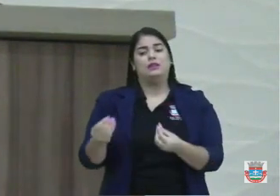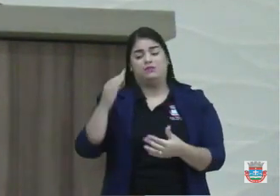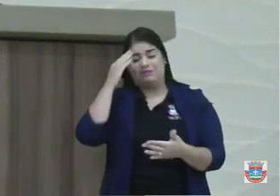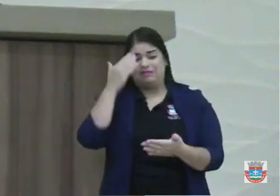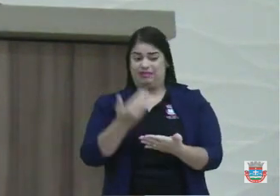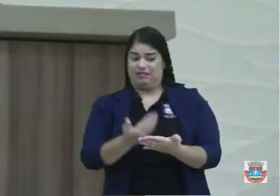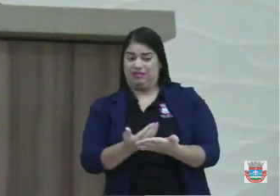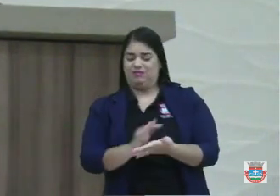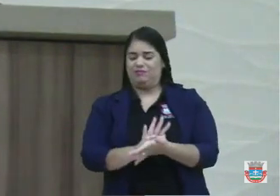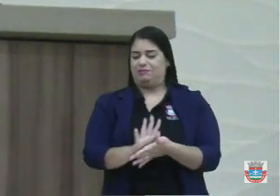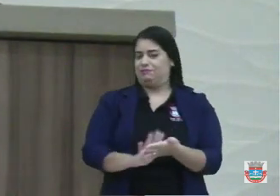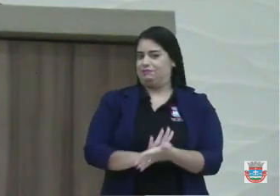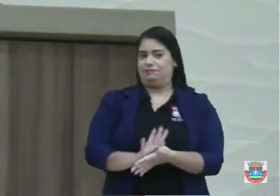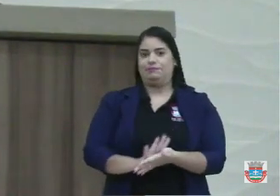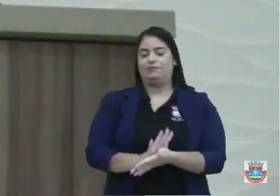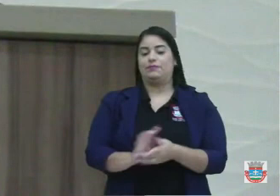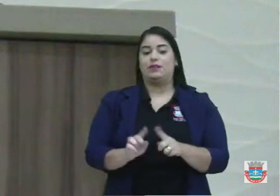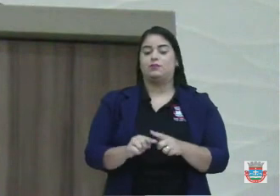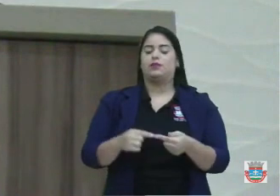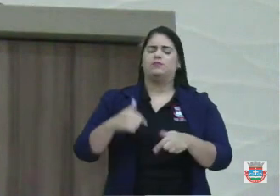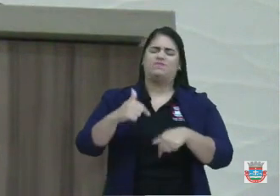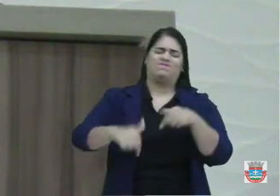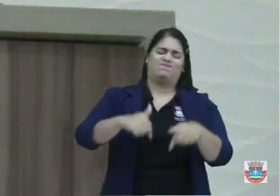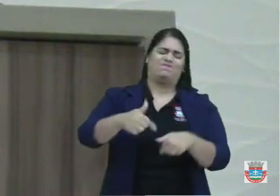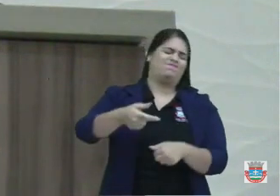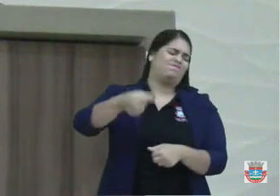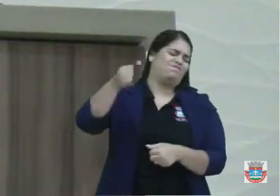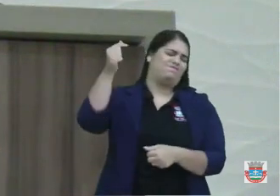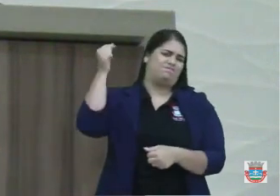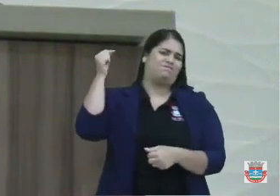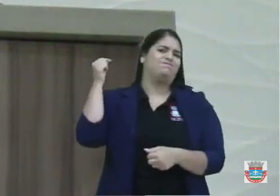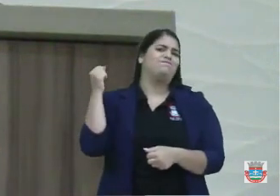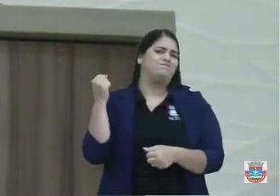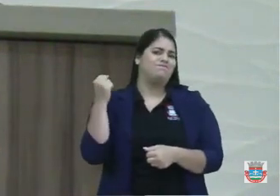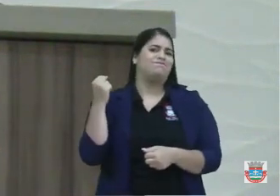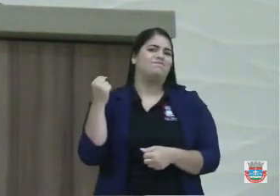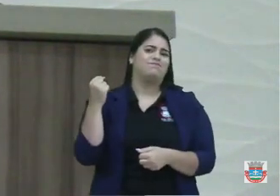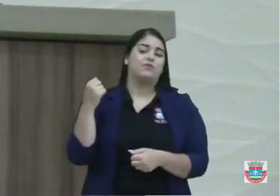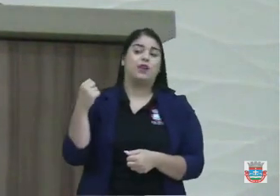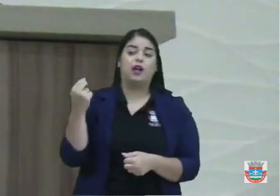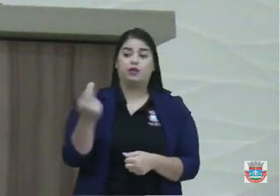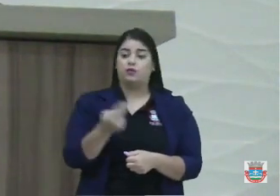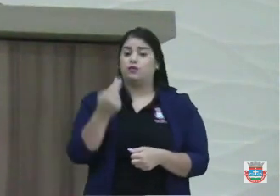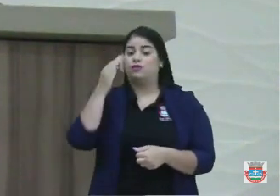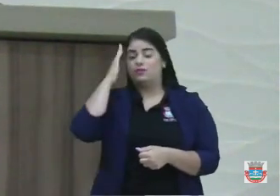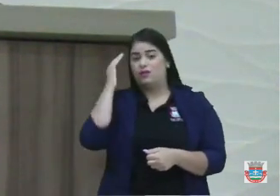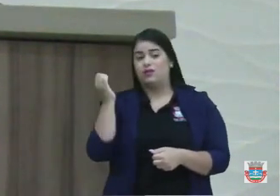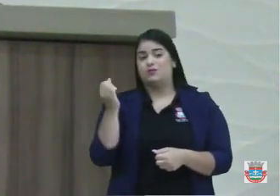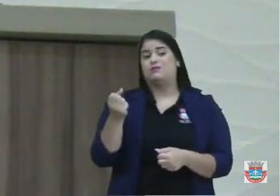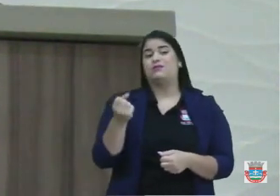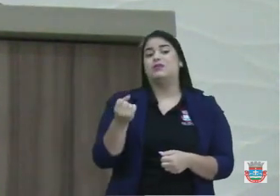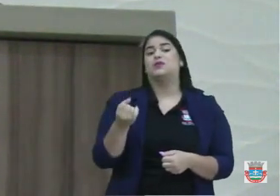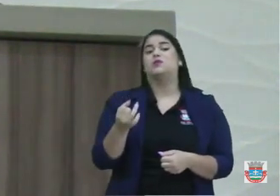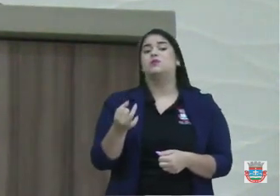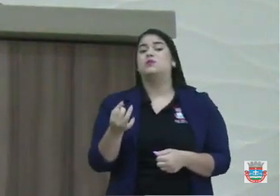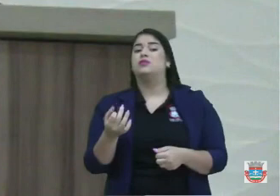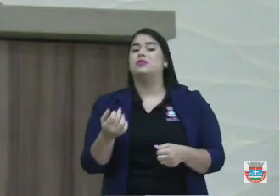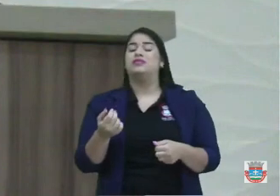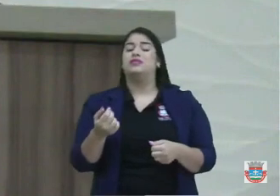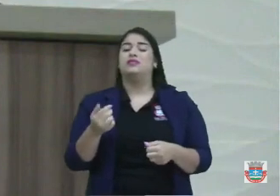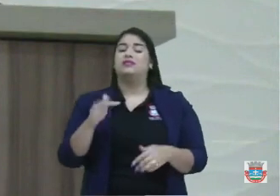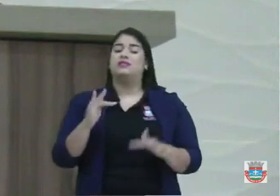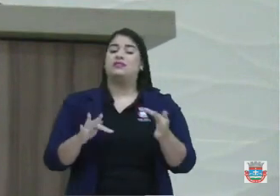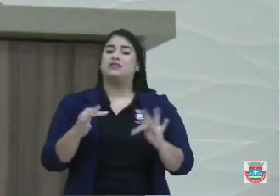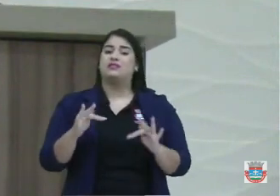acreditavam, mas isso já é uma luta antiga, vereador. E a gente sabe o quanto os técnicos de enfermagem são